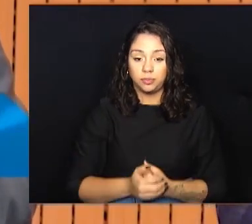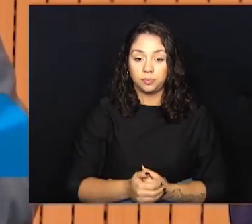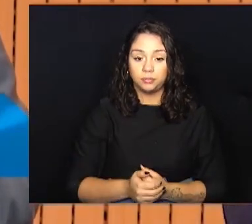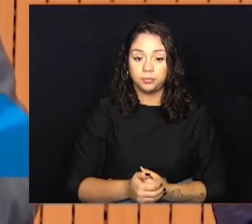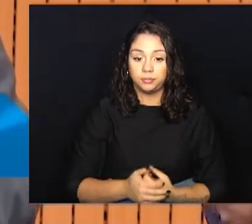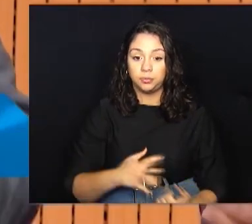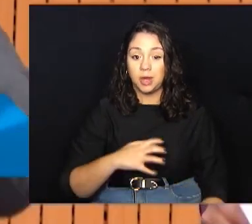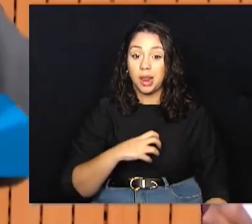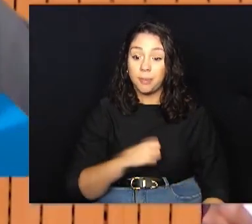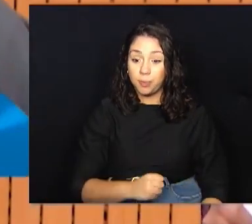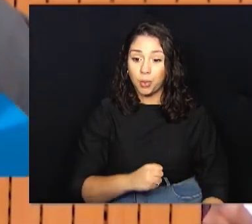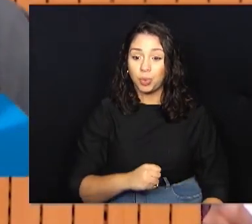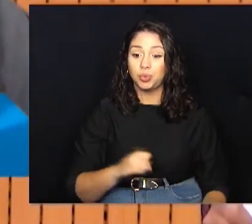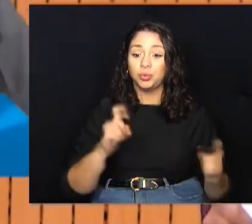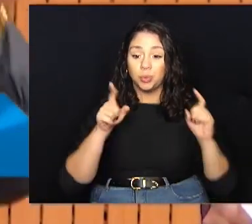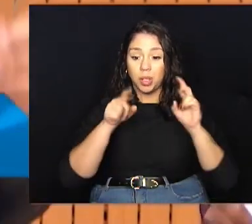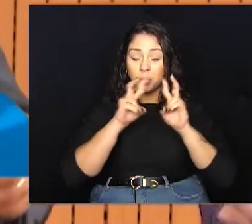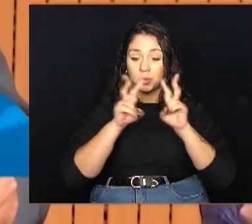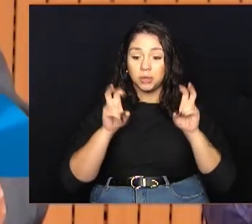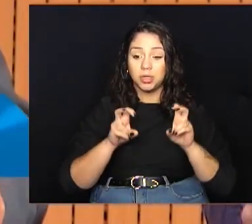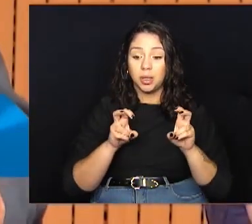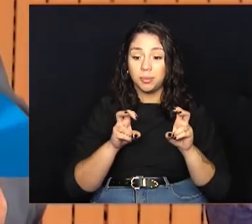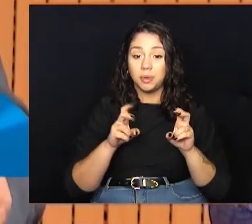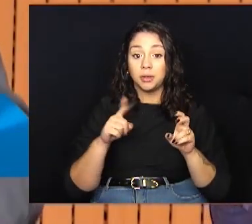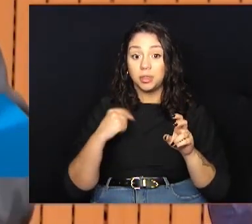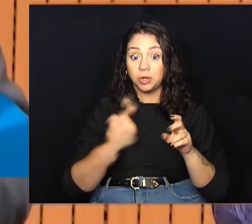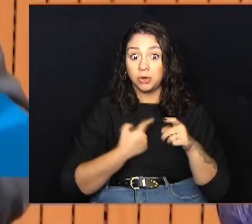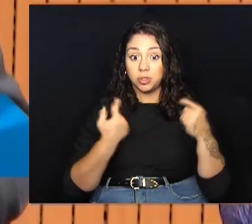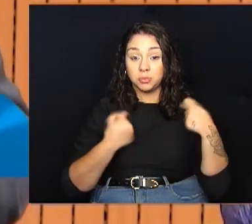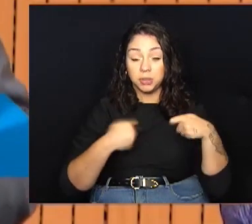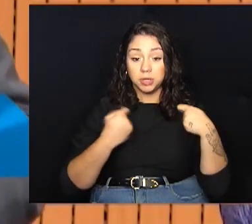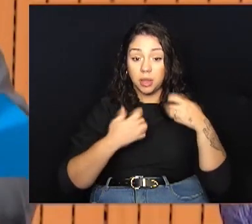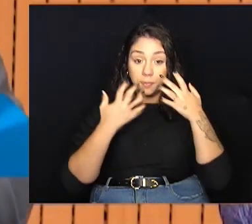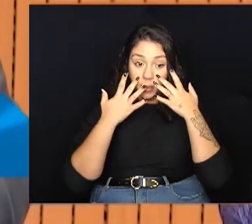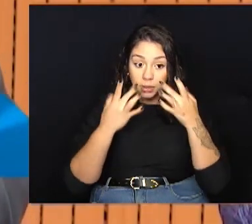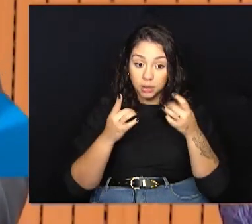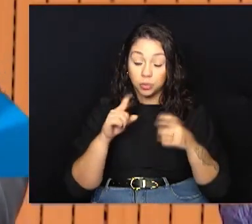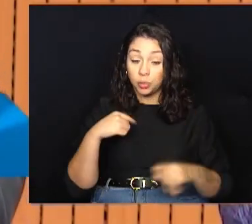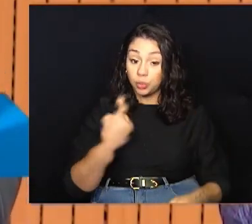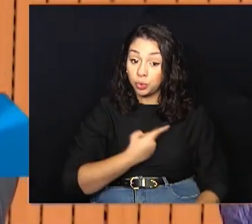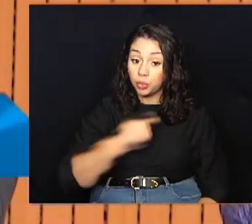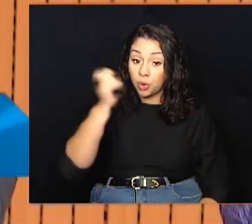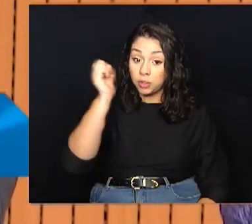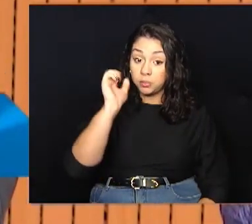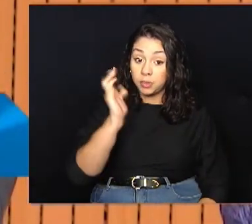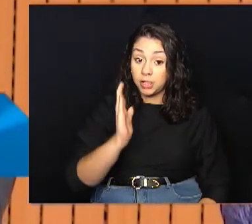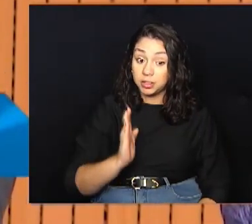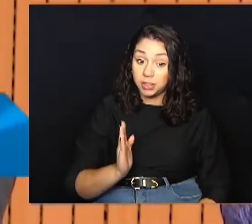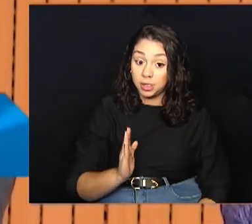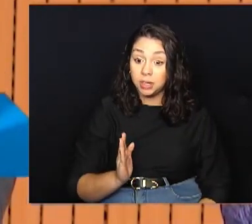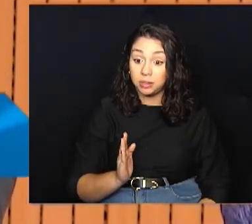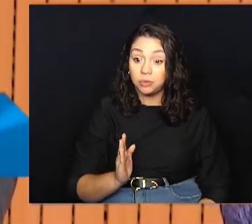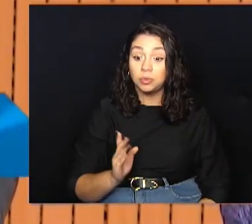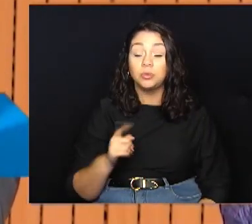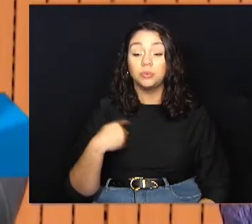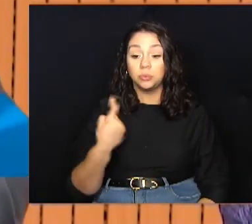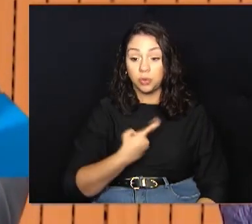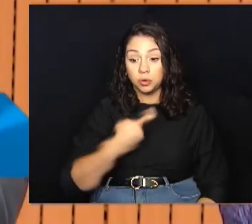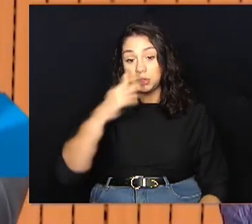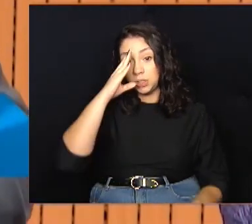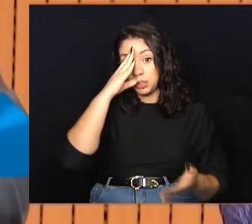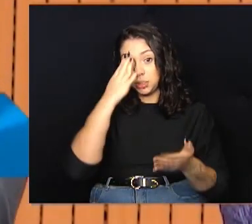é um tema que nós temos que estar atentos nós brasileiros que acreditamos